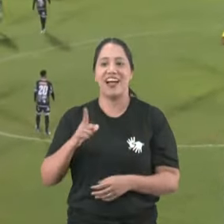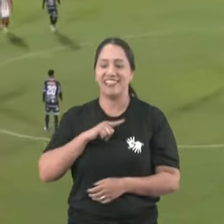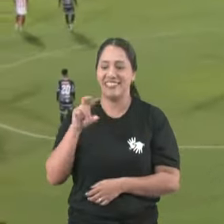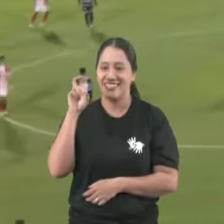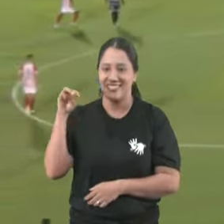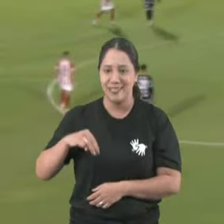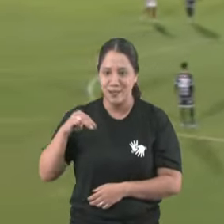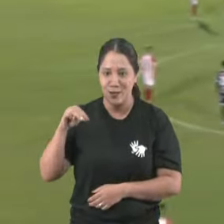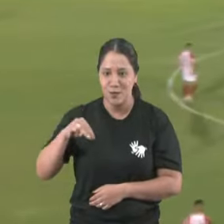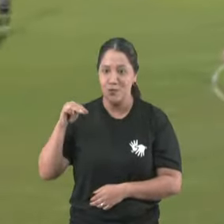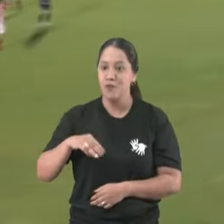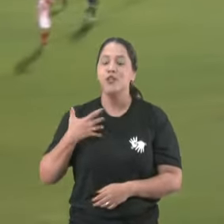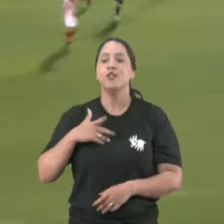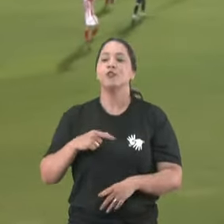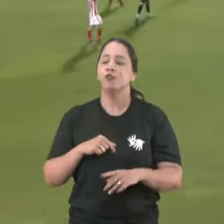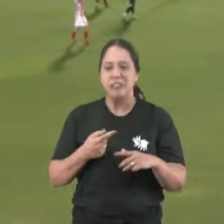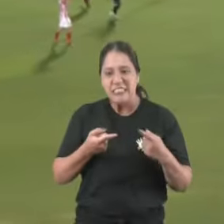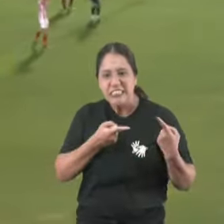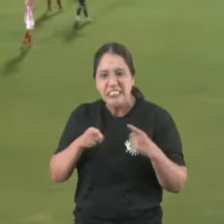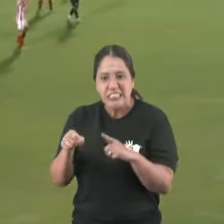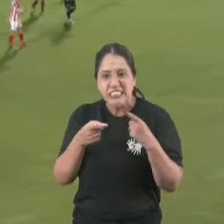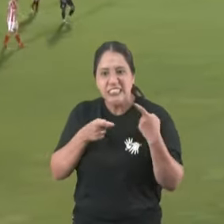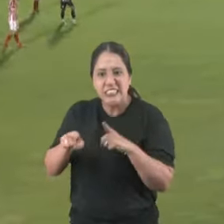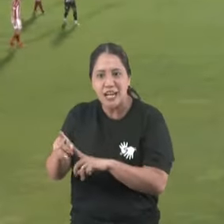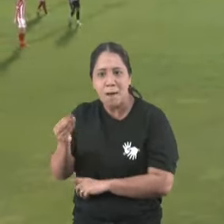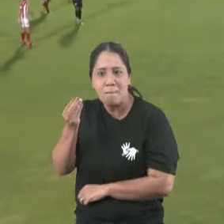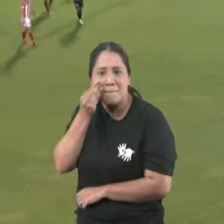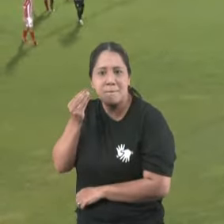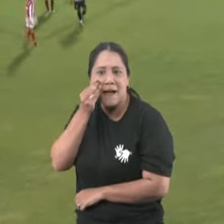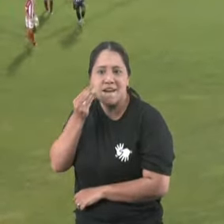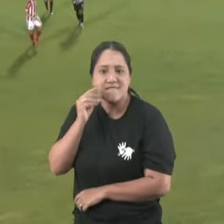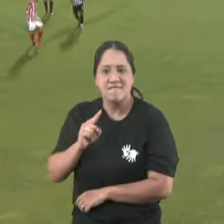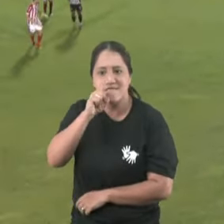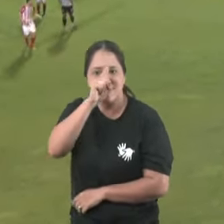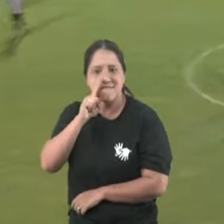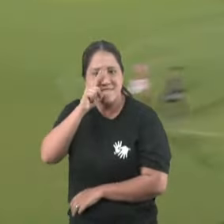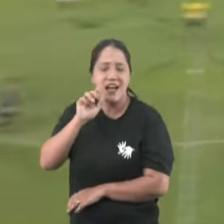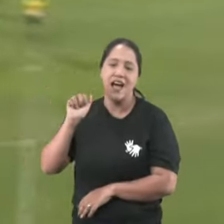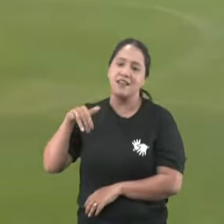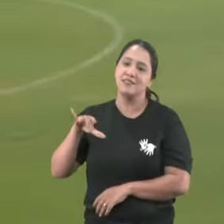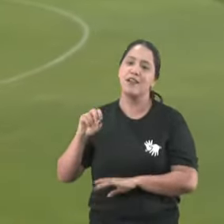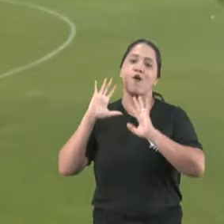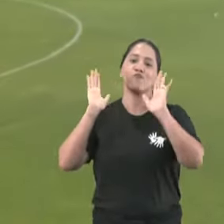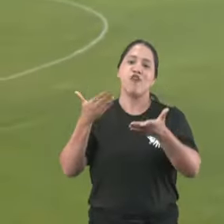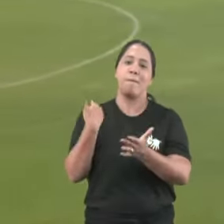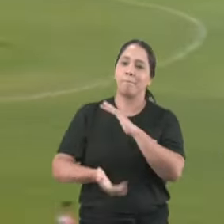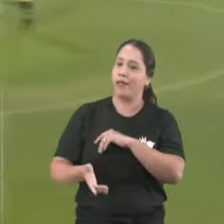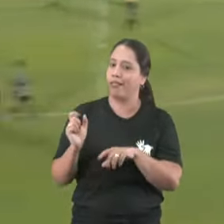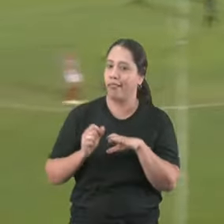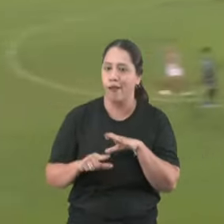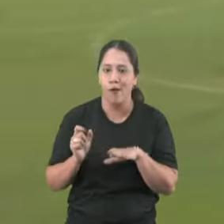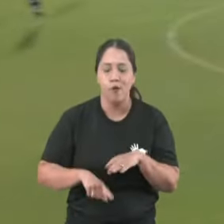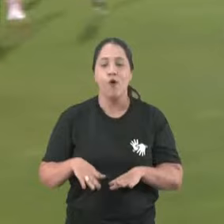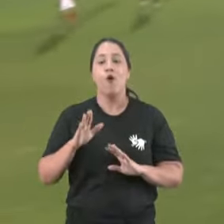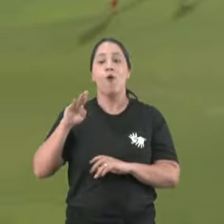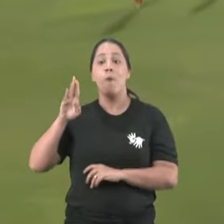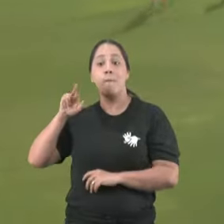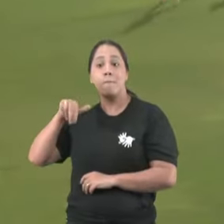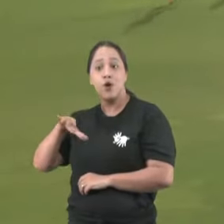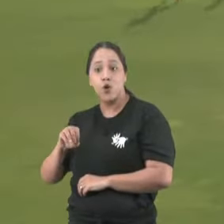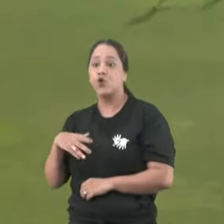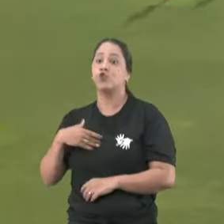CRB pressionava, que o CRB chegava com perigo. O Anselmo já tinha perdido um gol, o Bruno já tinha feito